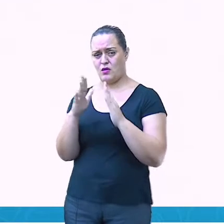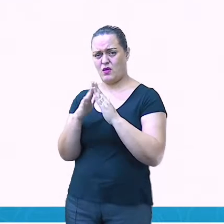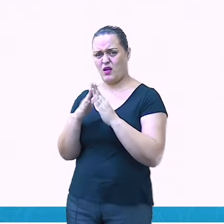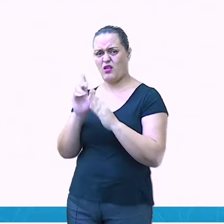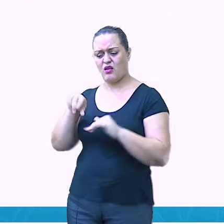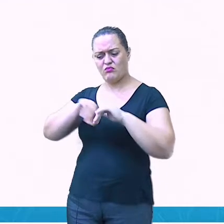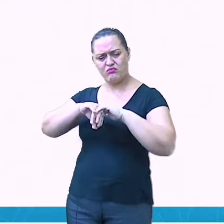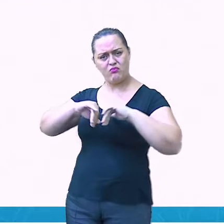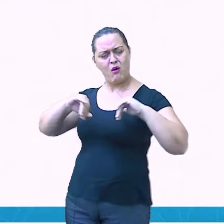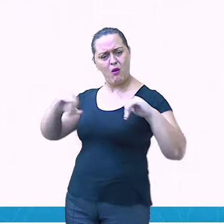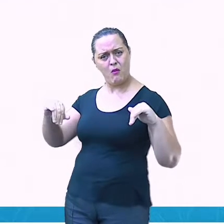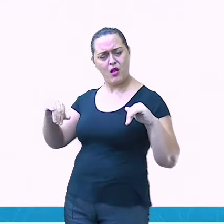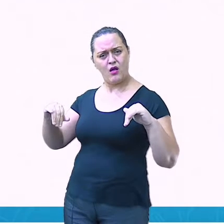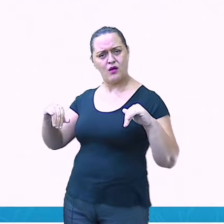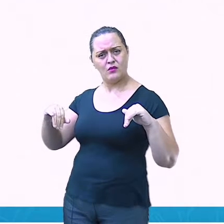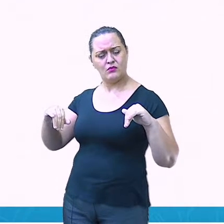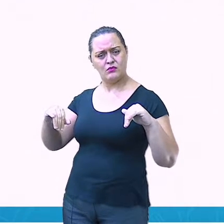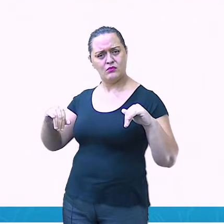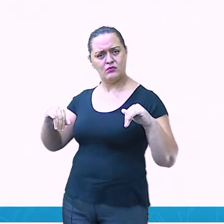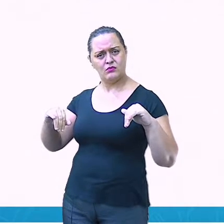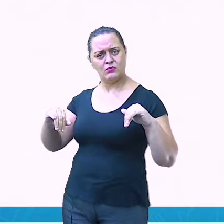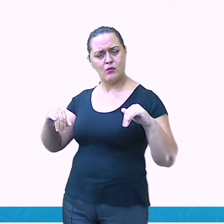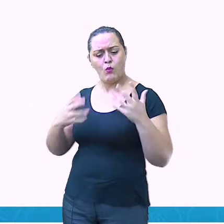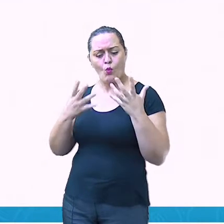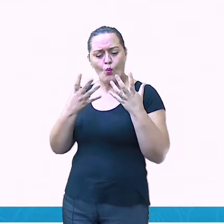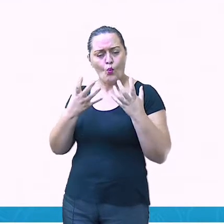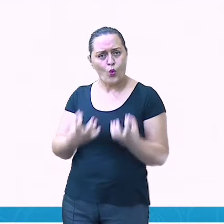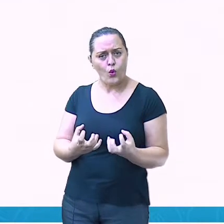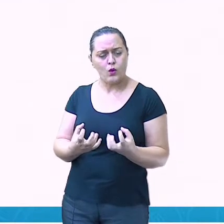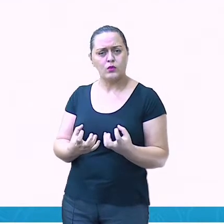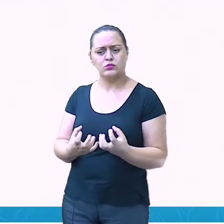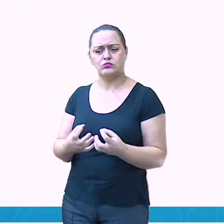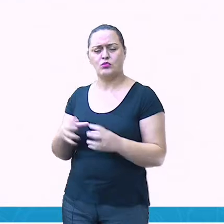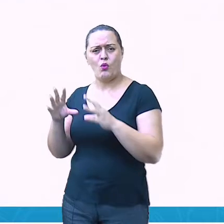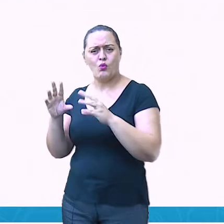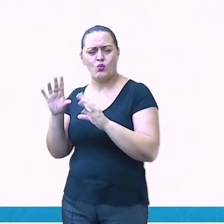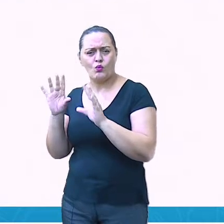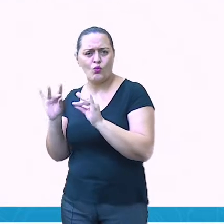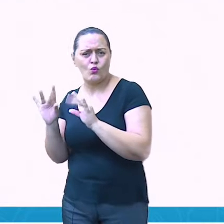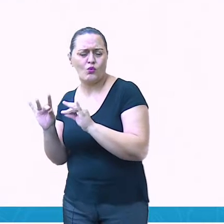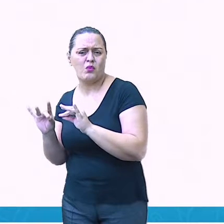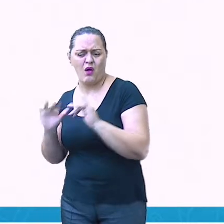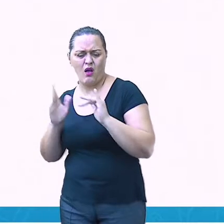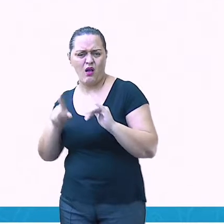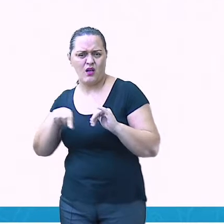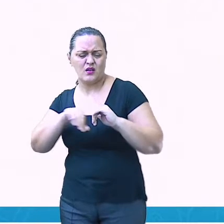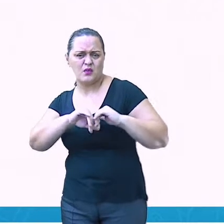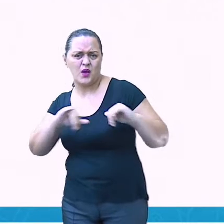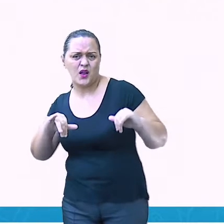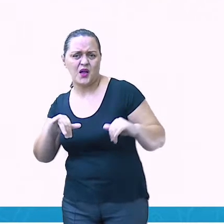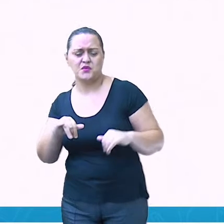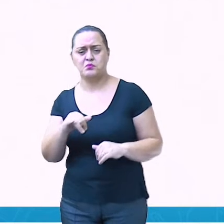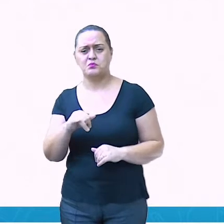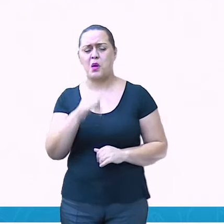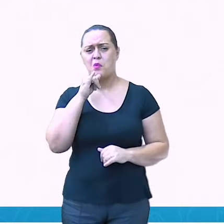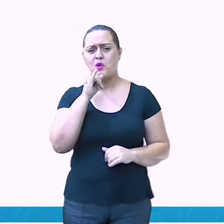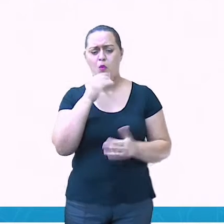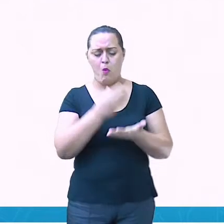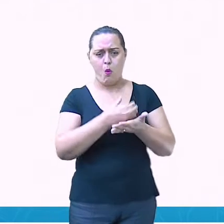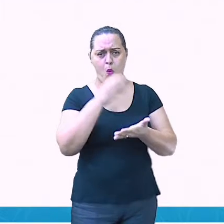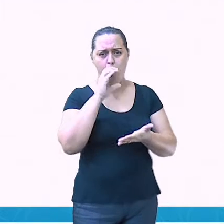do úmido? Quando acontece de quebrar algo dentro da nossa casa, como que nós fazemos o descarte